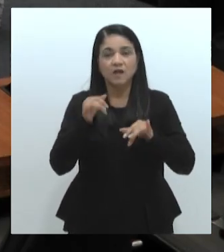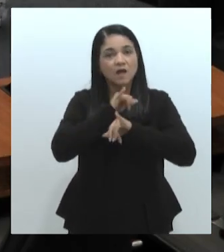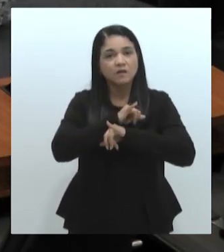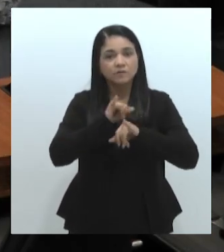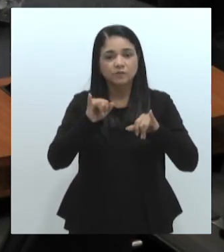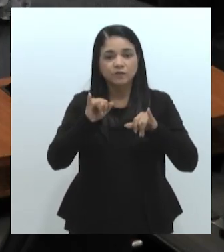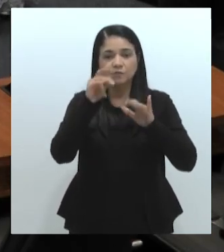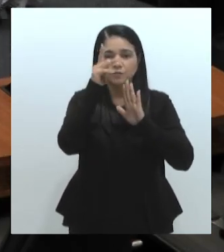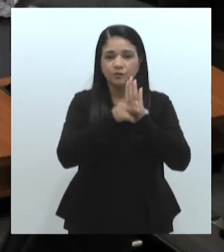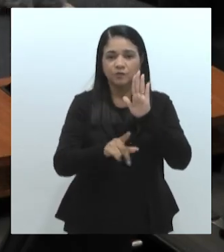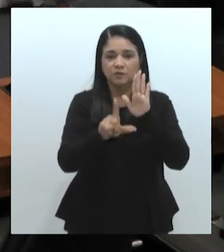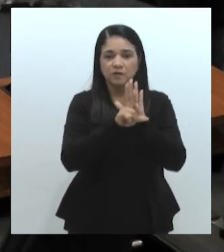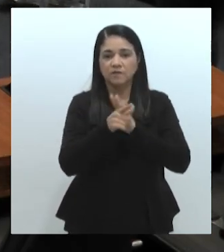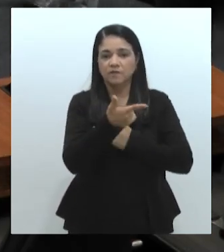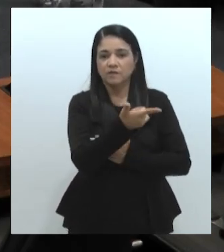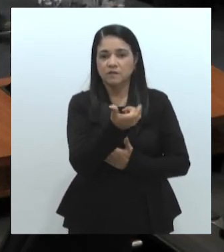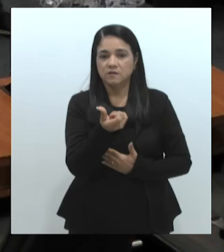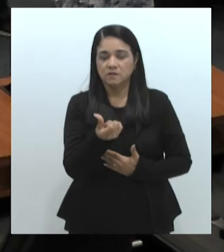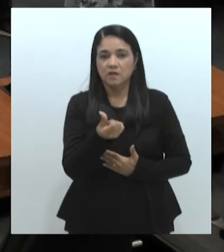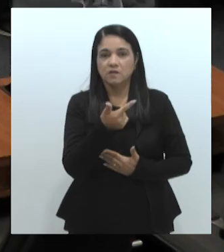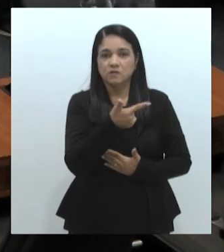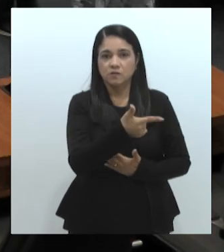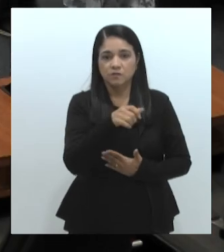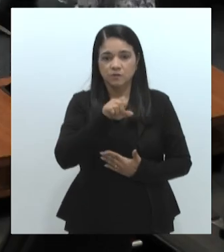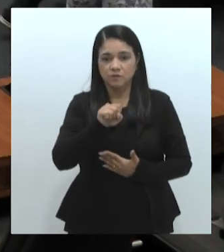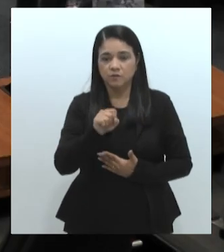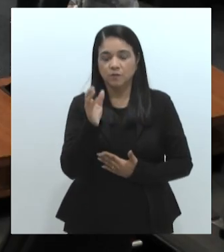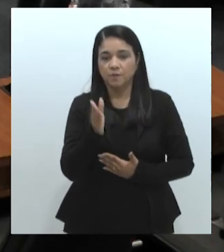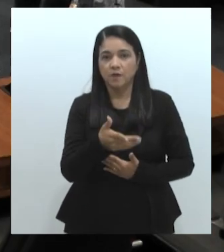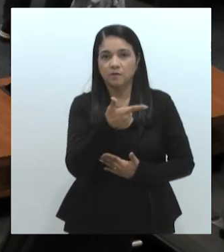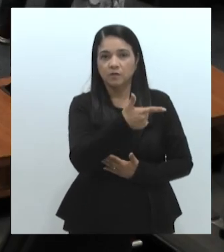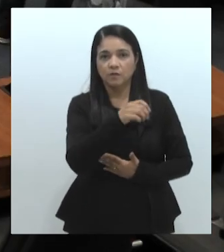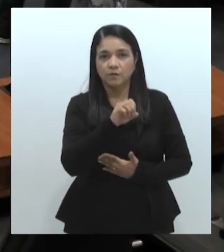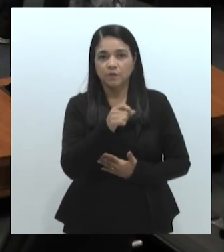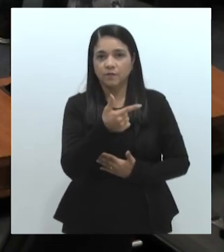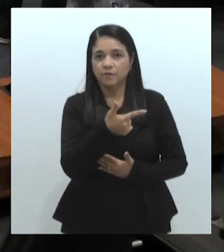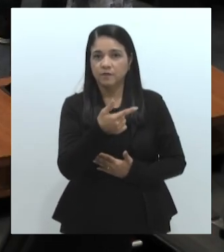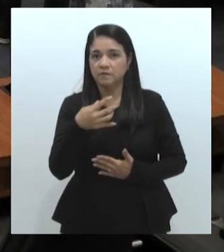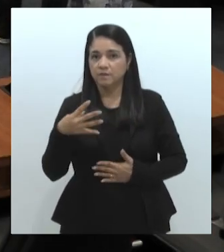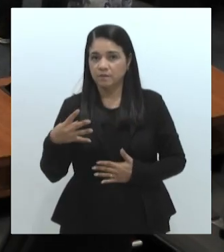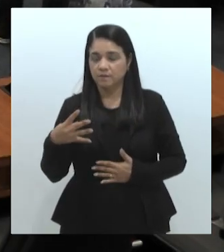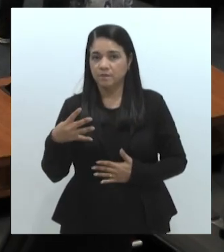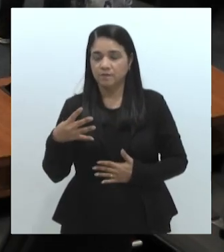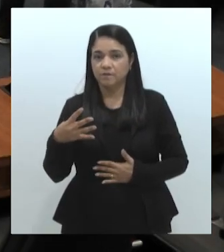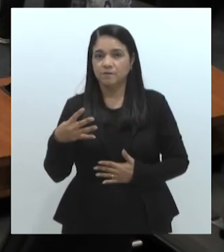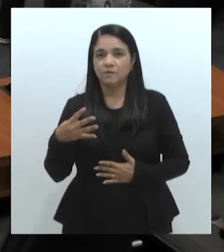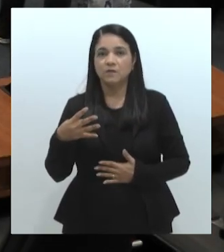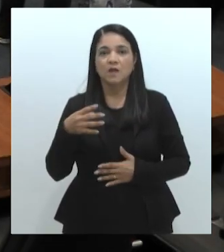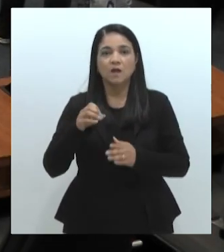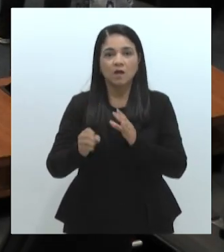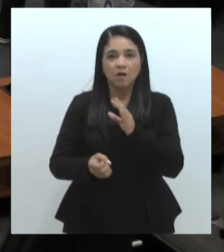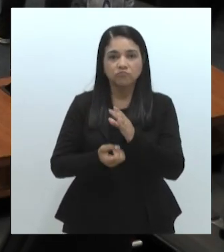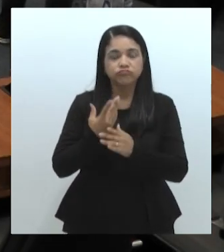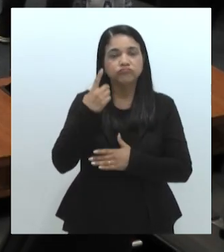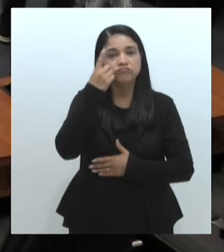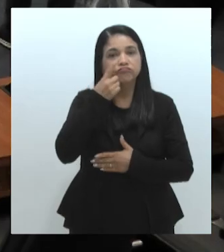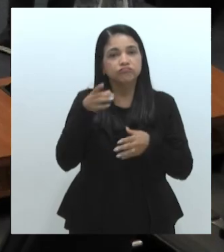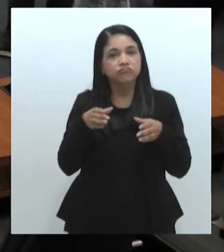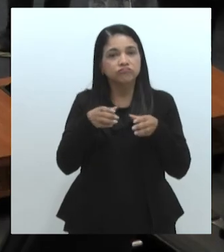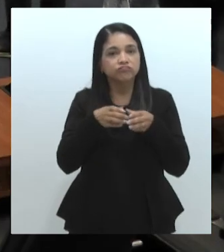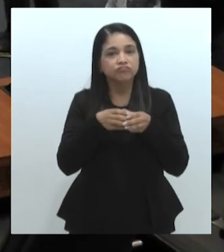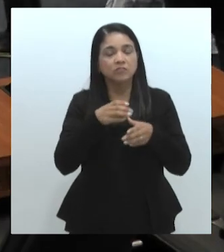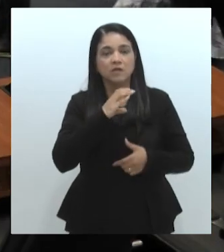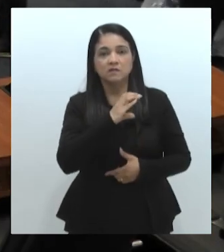Anuncio projeto de lei número 2628 de 2023, de autoria da Comissão de